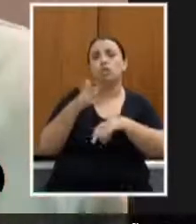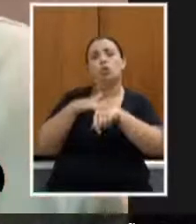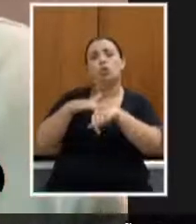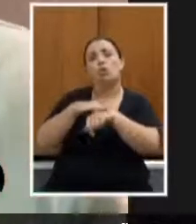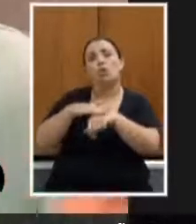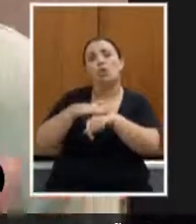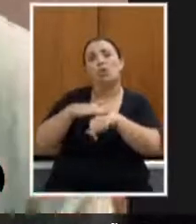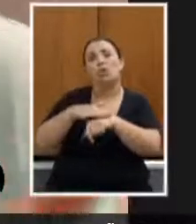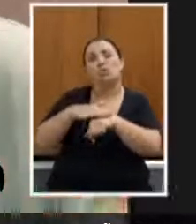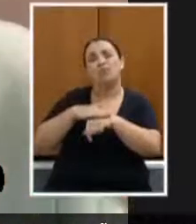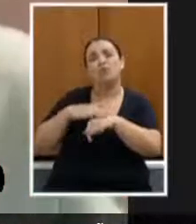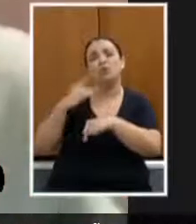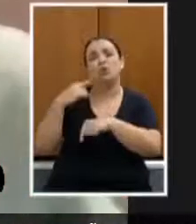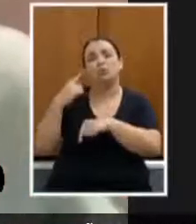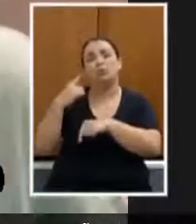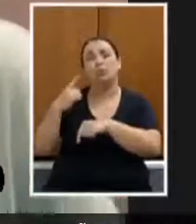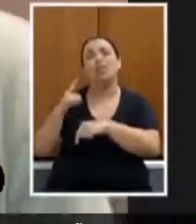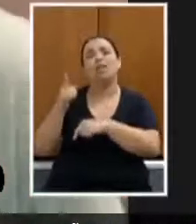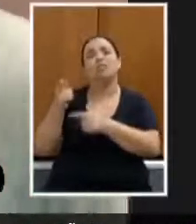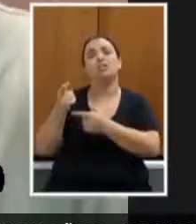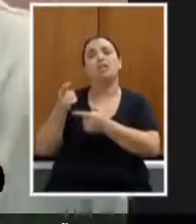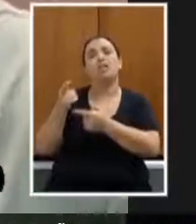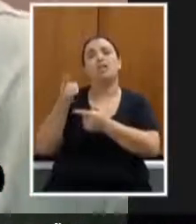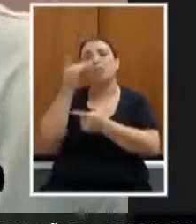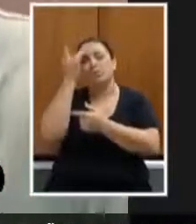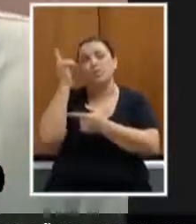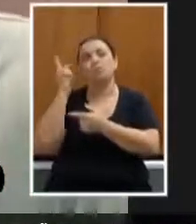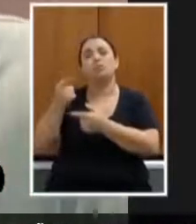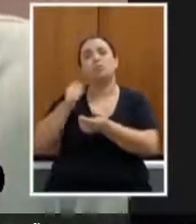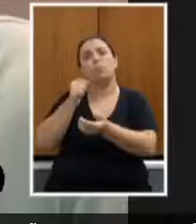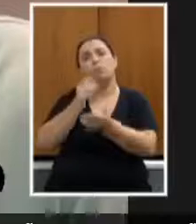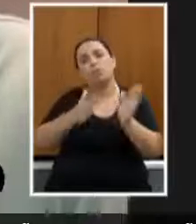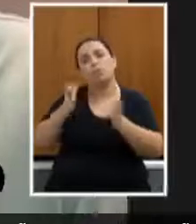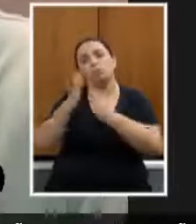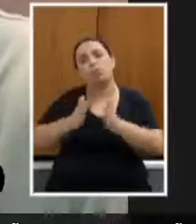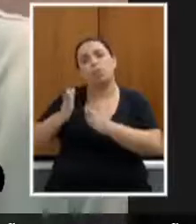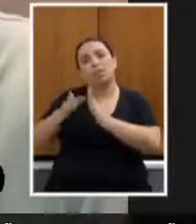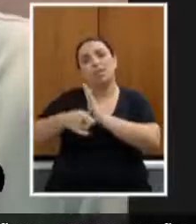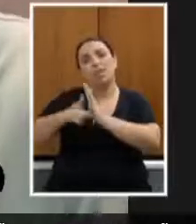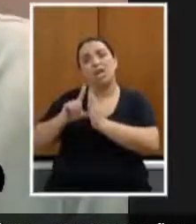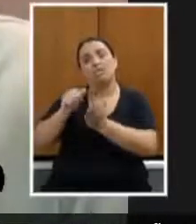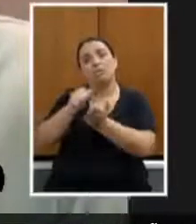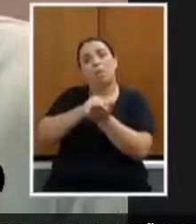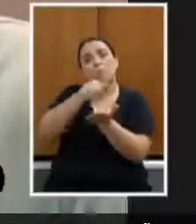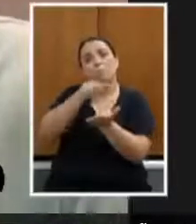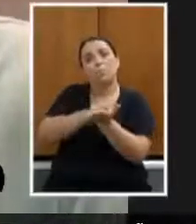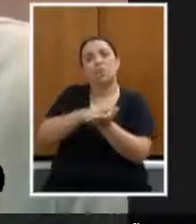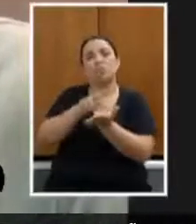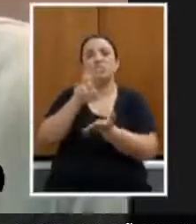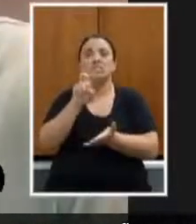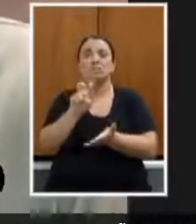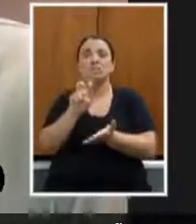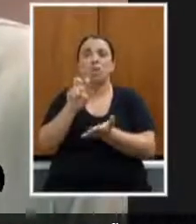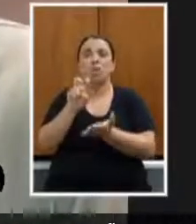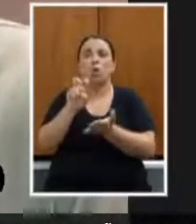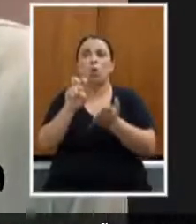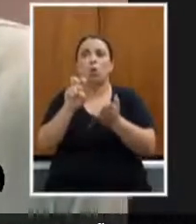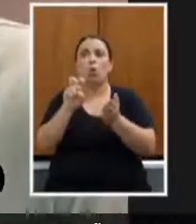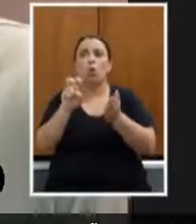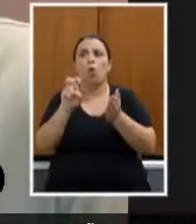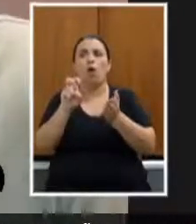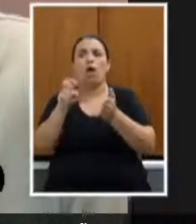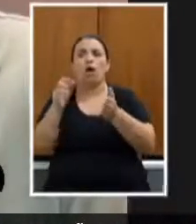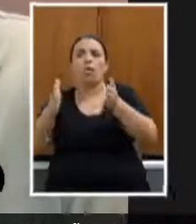o que foi por inúmeros produtores que tinham multas que variavam de 5 até 300 mil reais,